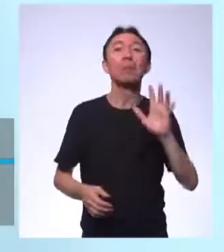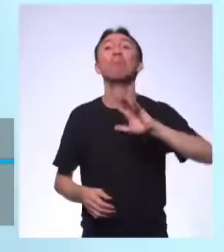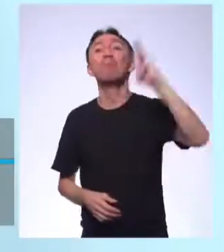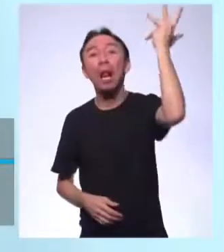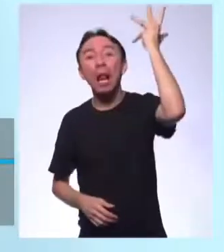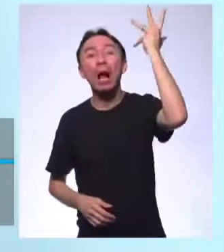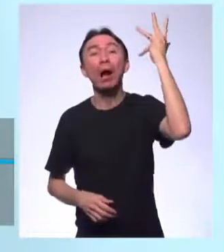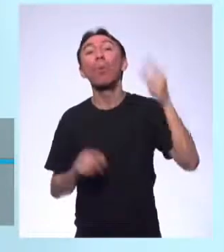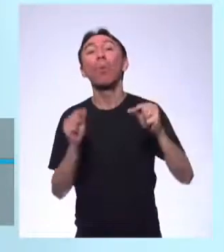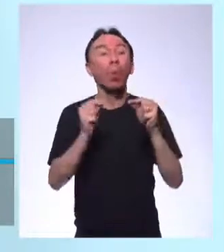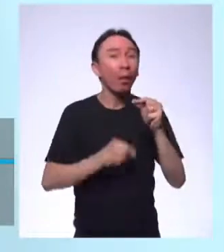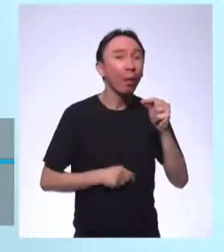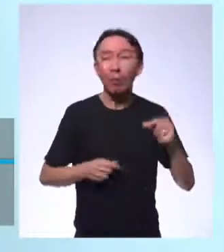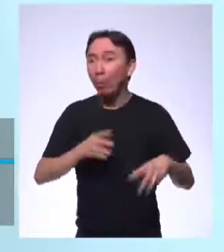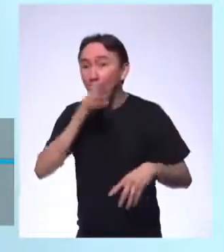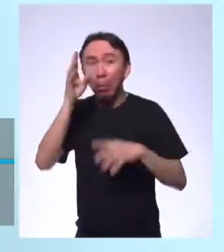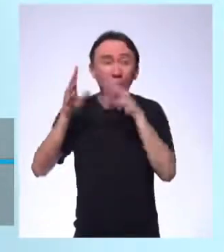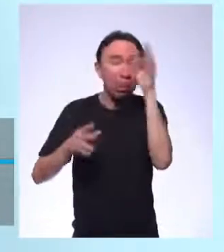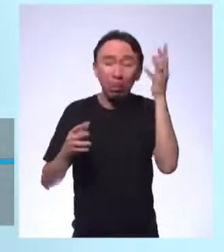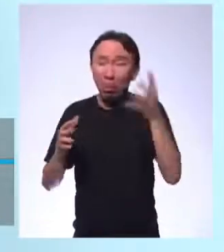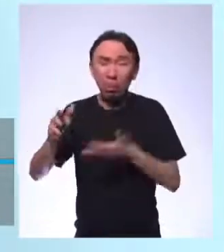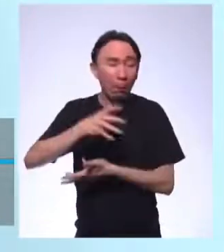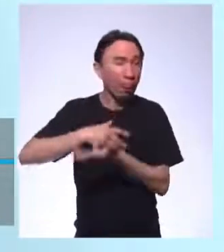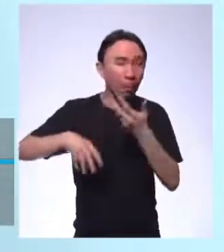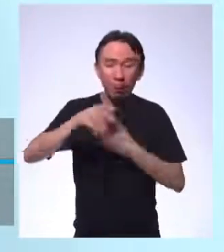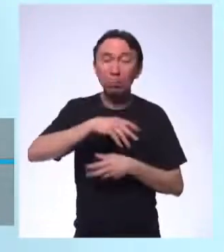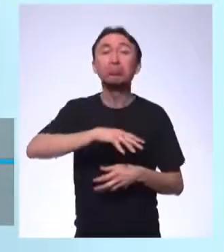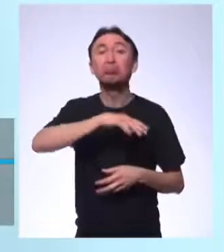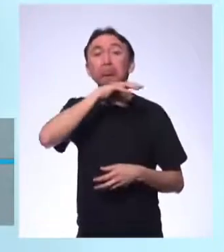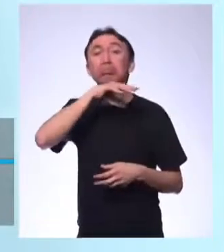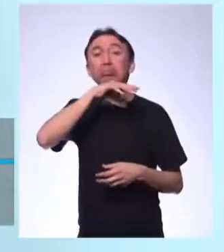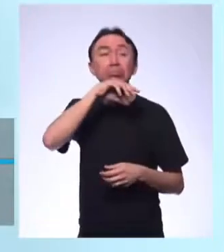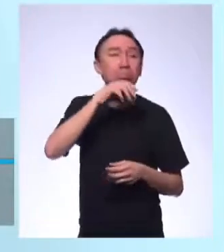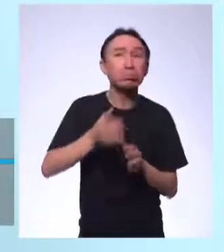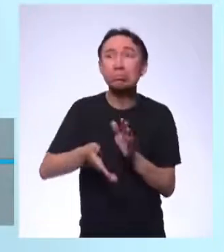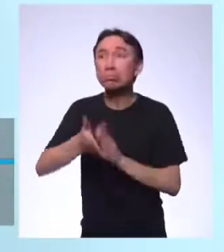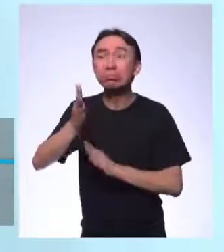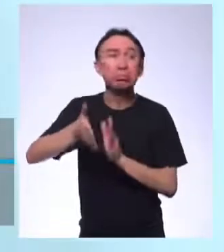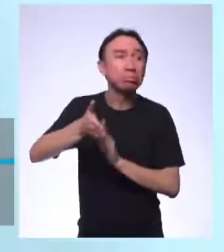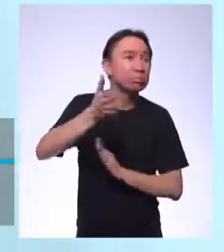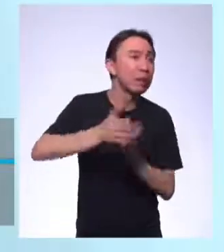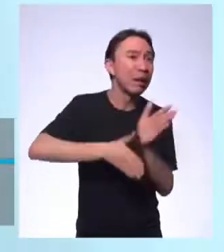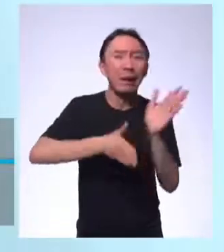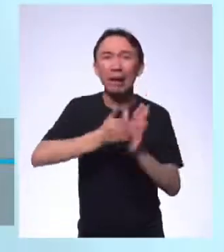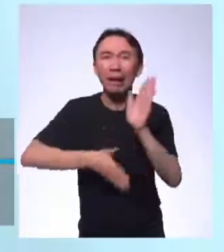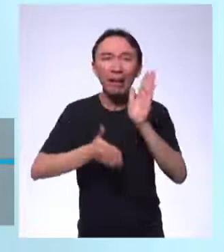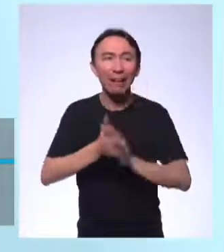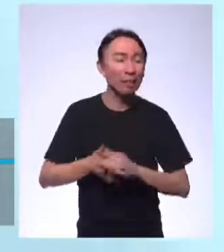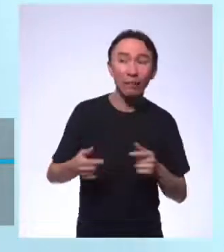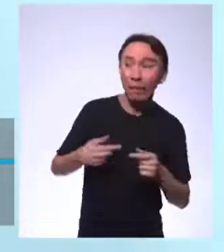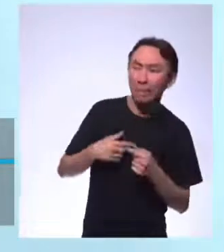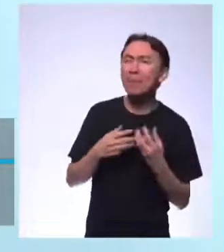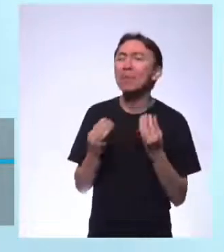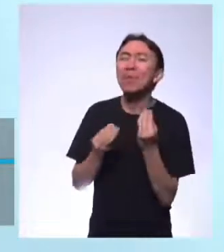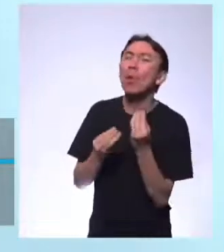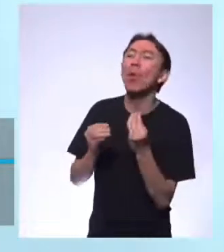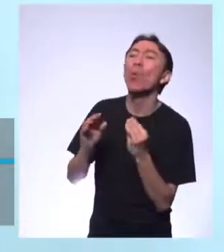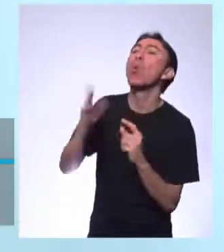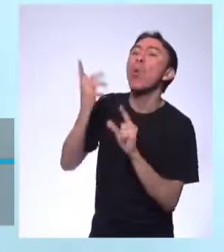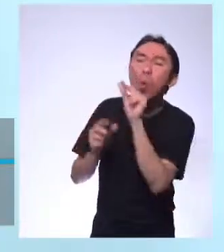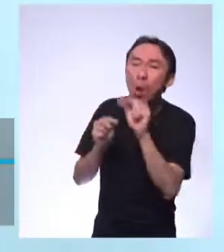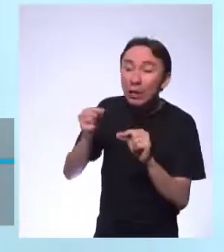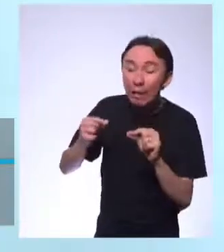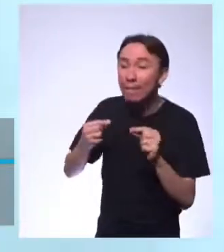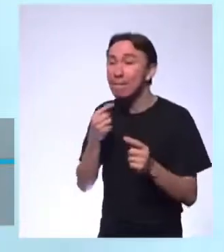os animais acabam escapando, e essa é a problemática que vai segurar. Vocês vão pensar, o que que vai acontecer, tal? Então ele vai,